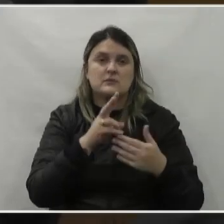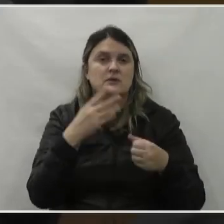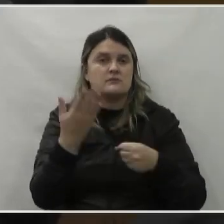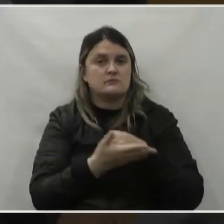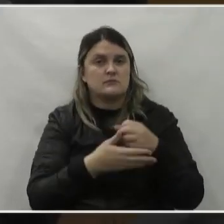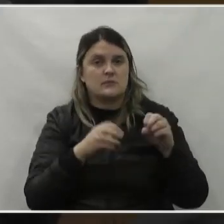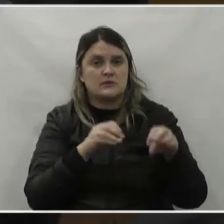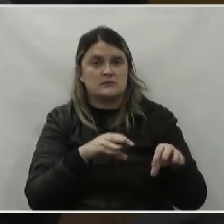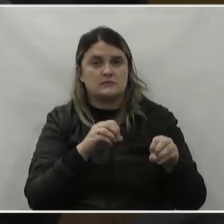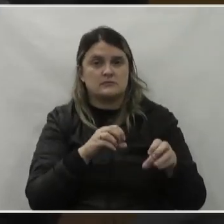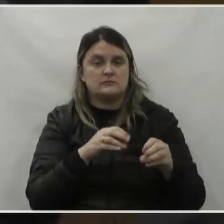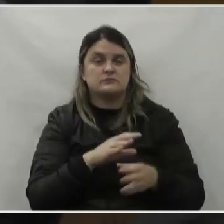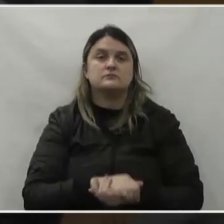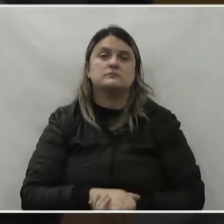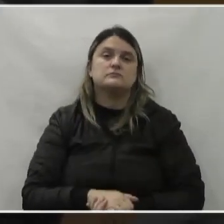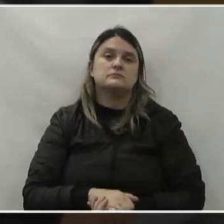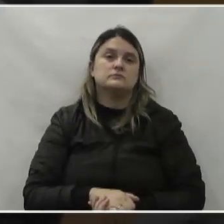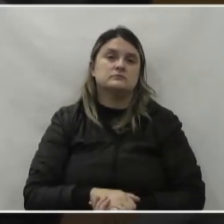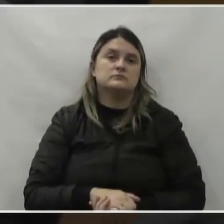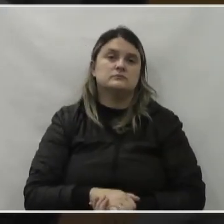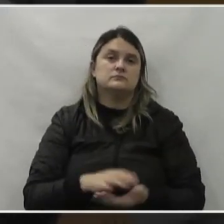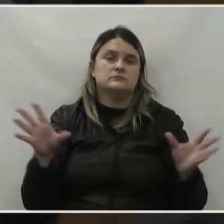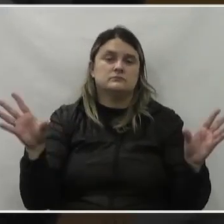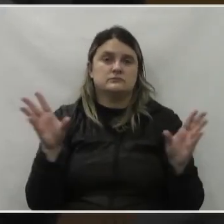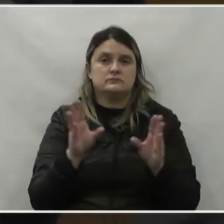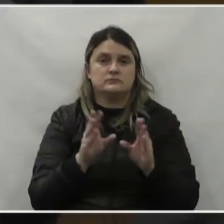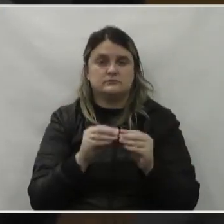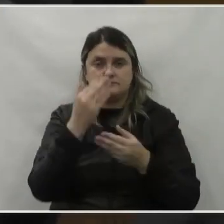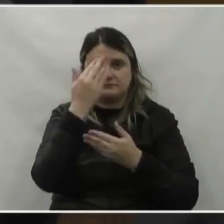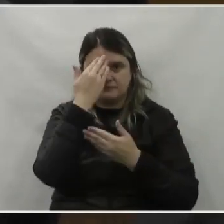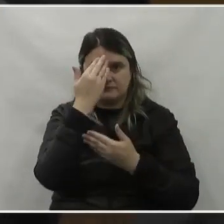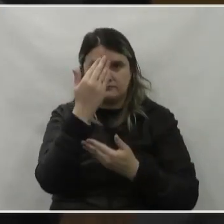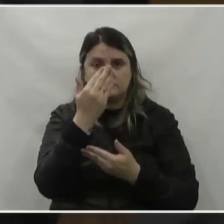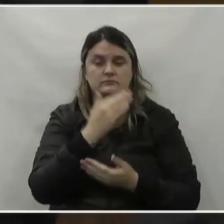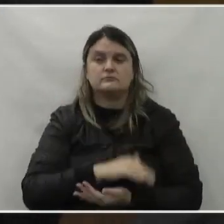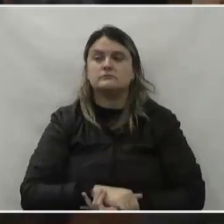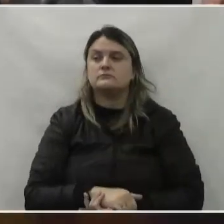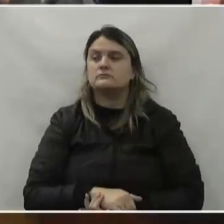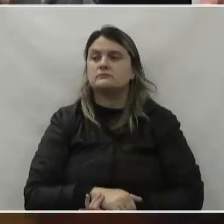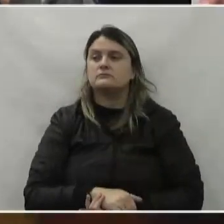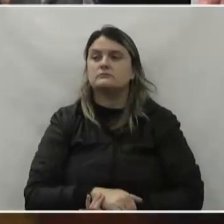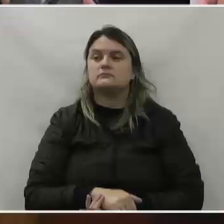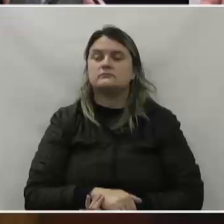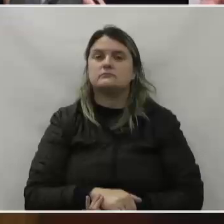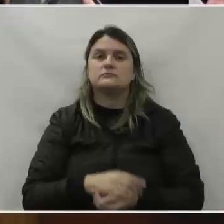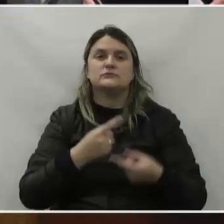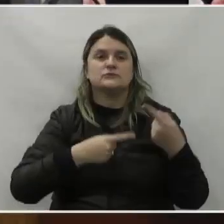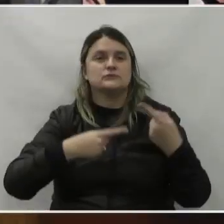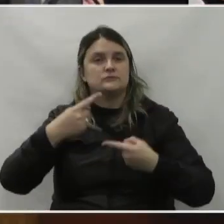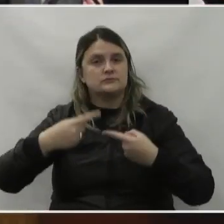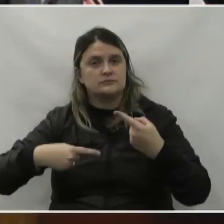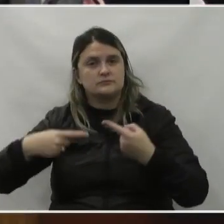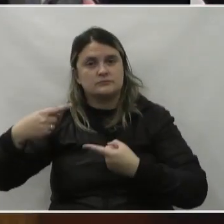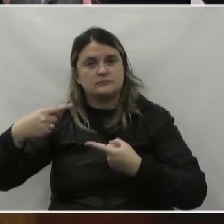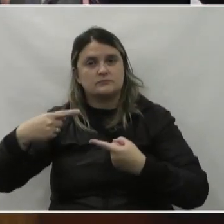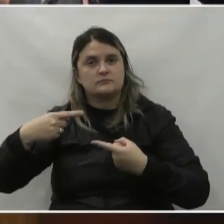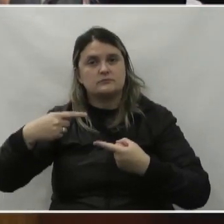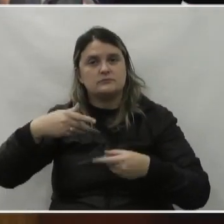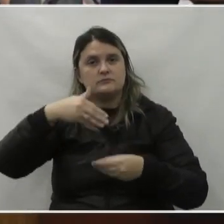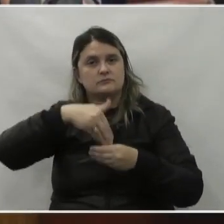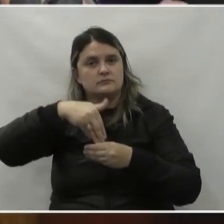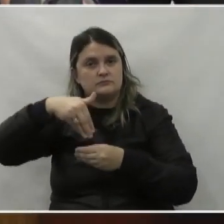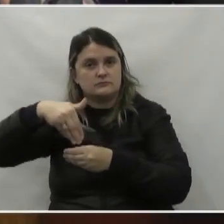educação. Então, na noite de hoje seria isso, presidente. Muito obrigado. Em discussão?